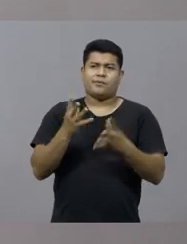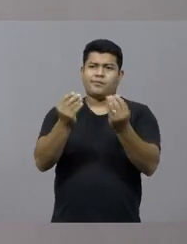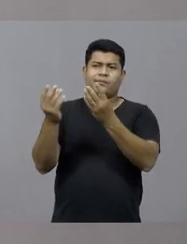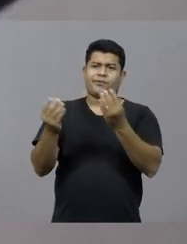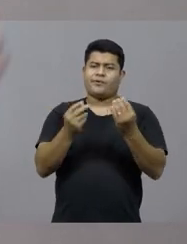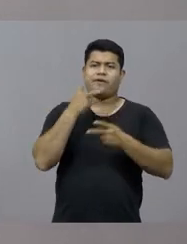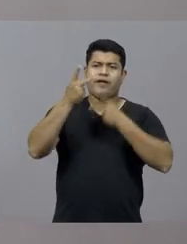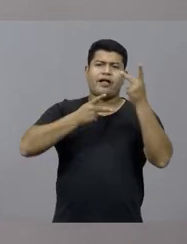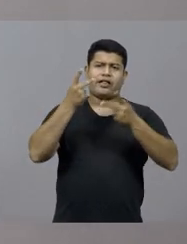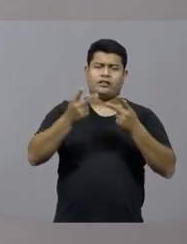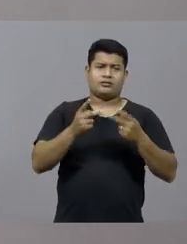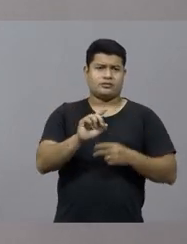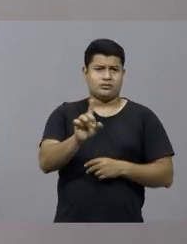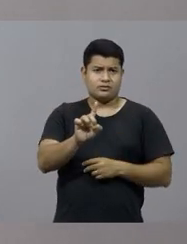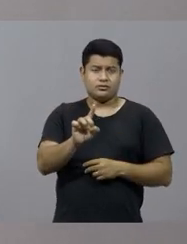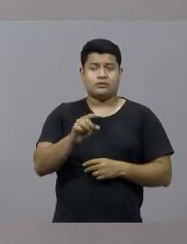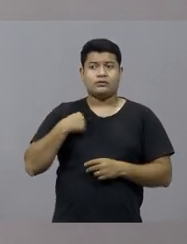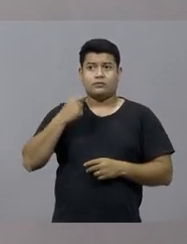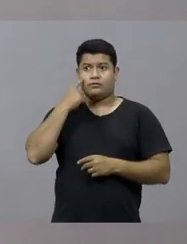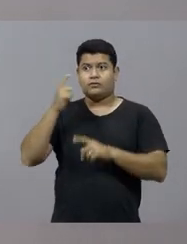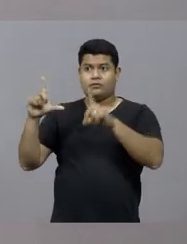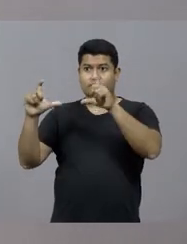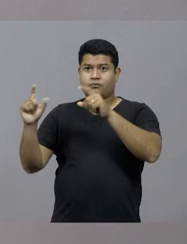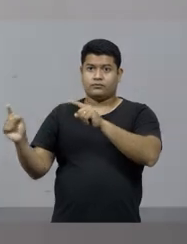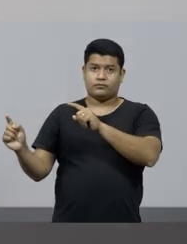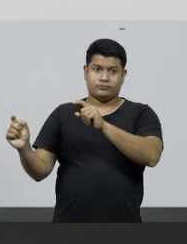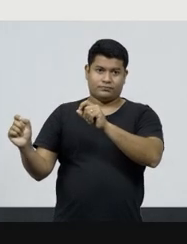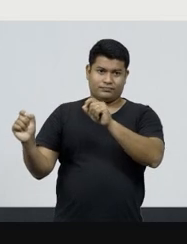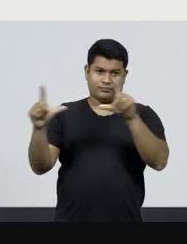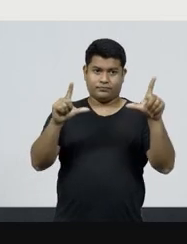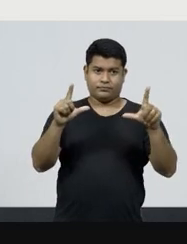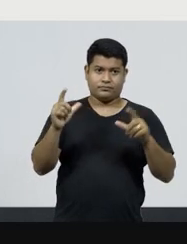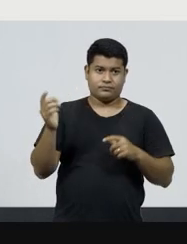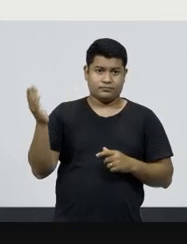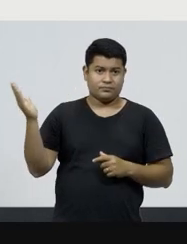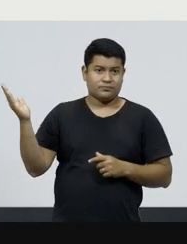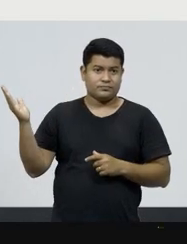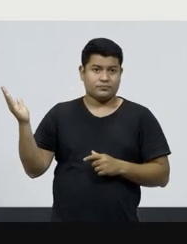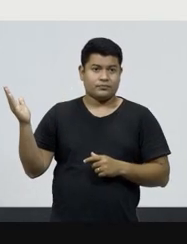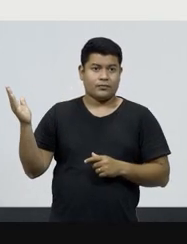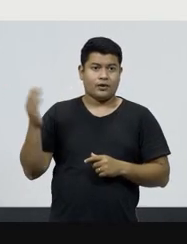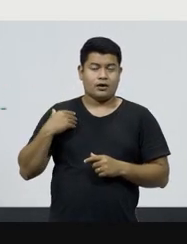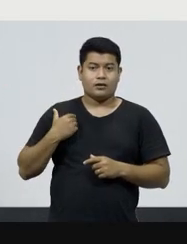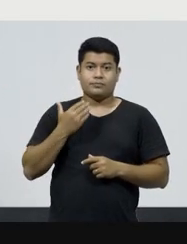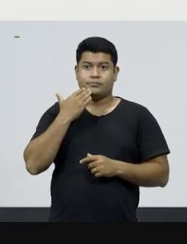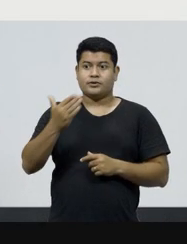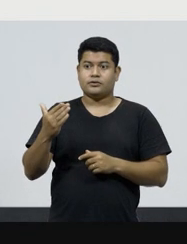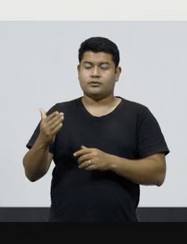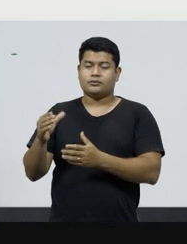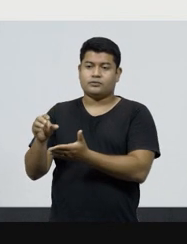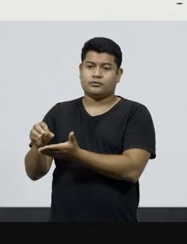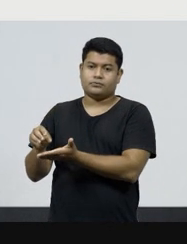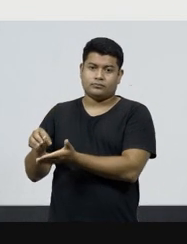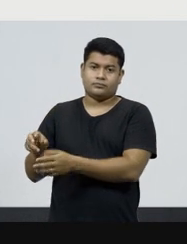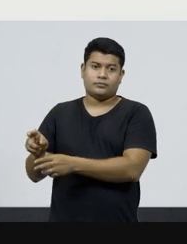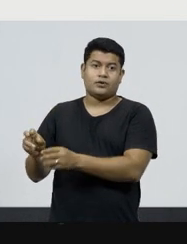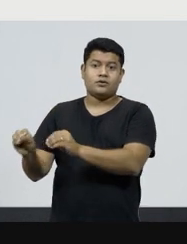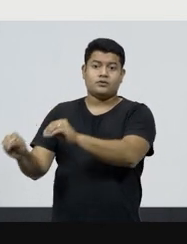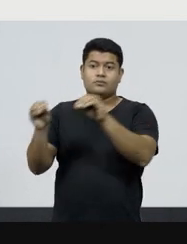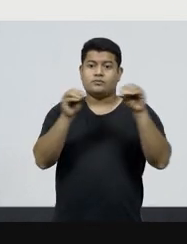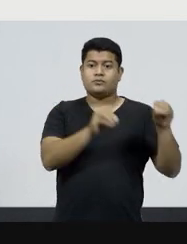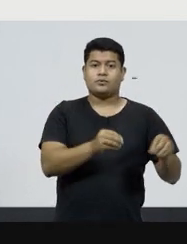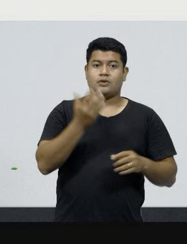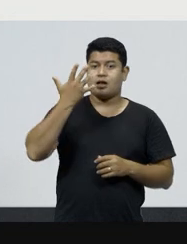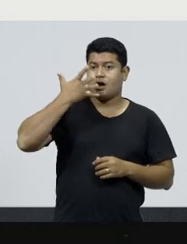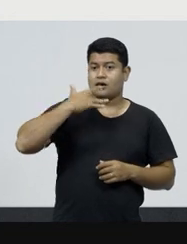a imagem de um e-mail resposta a uma solicitação de transferência de uma